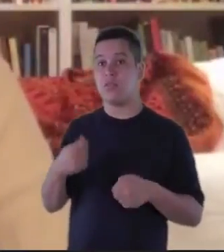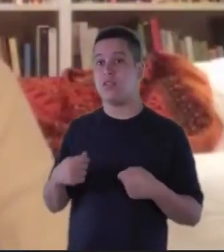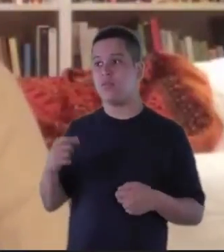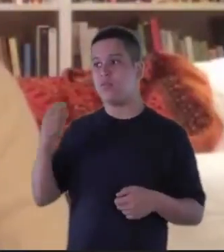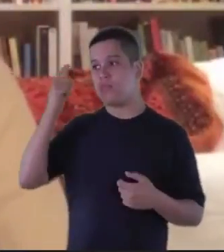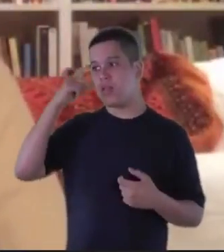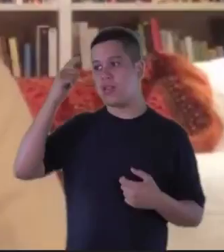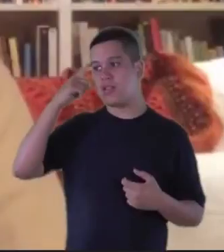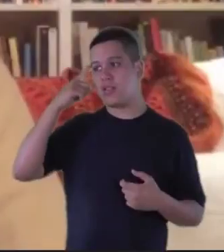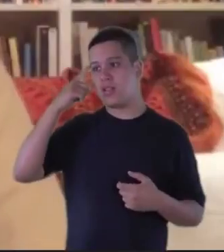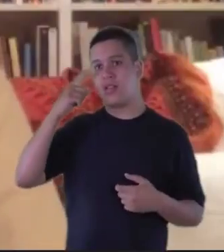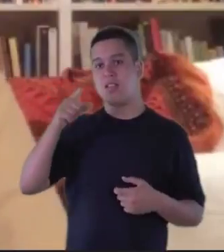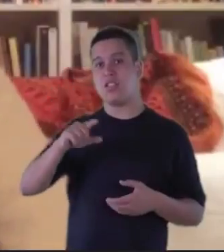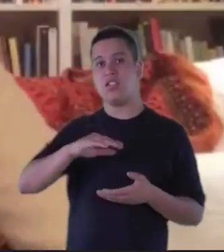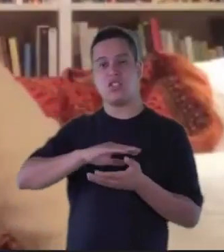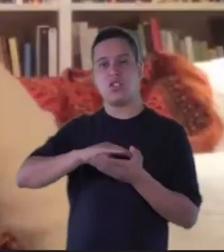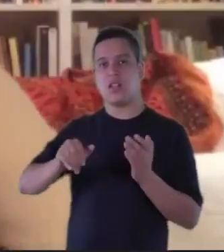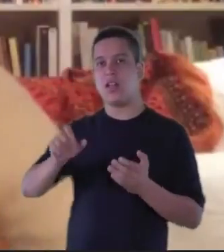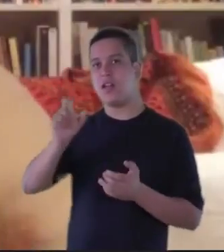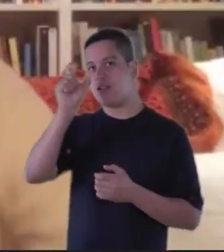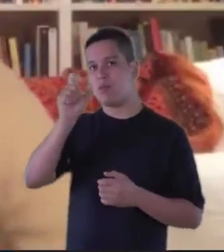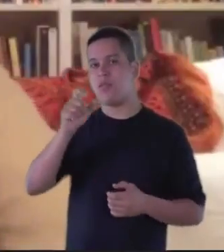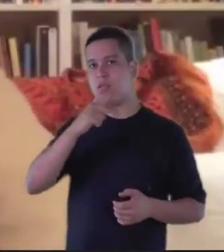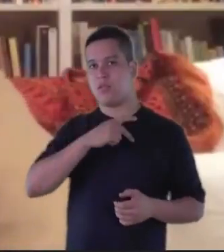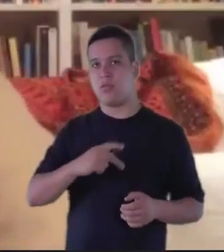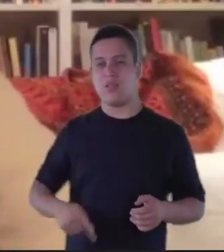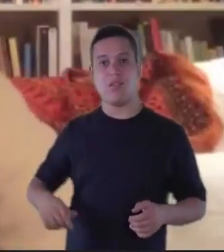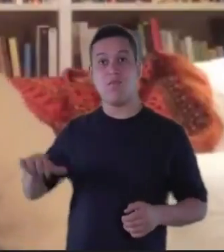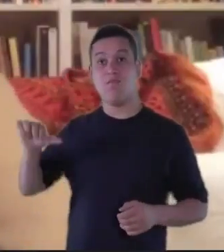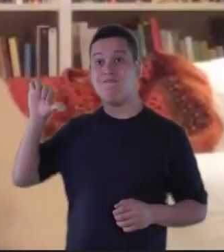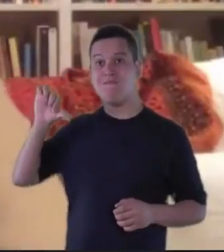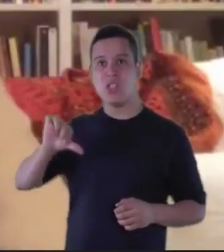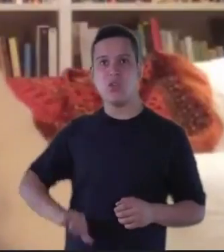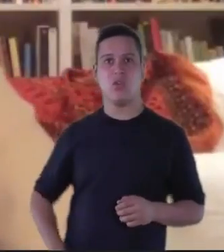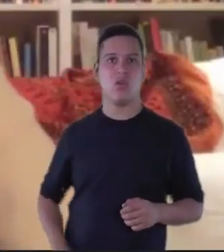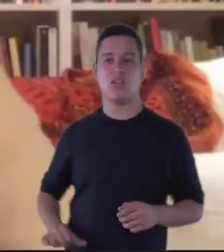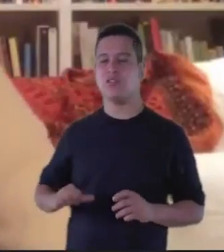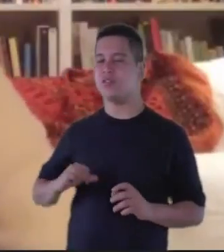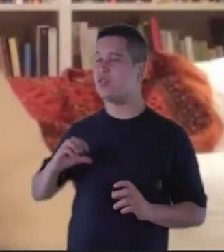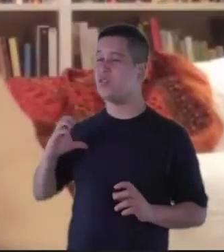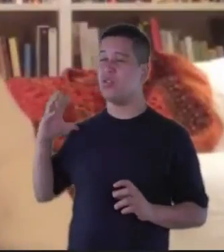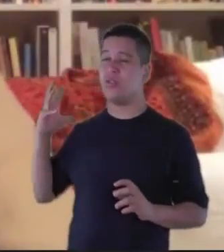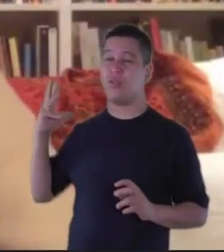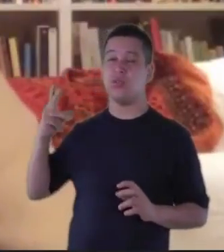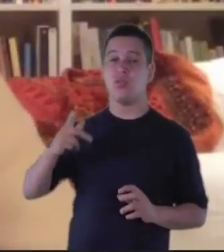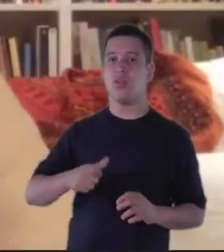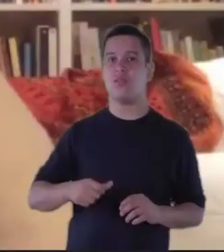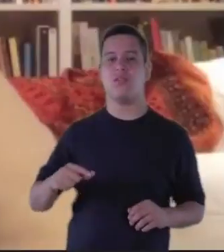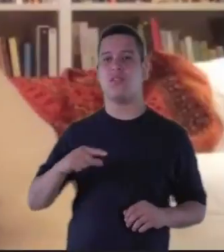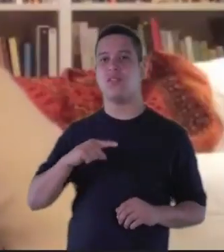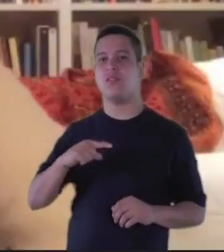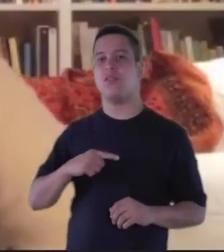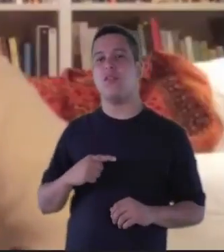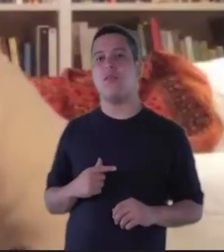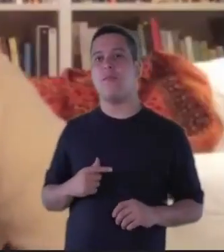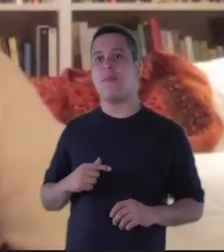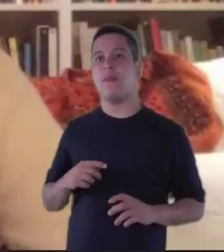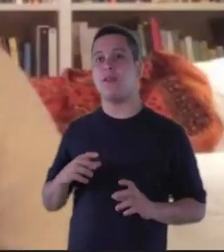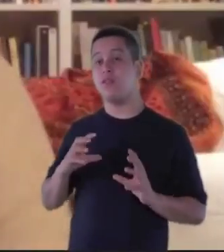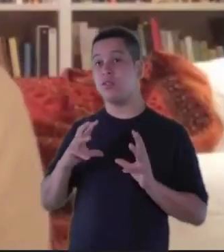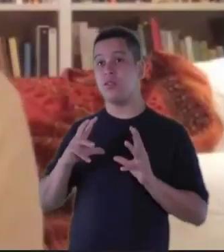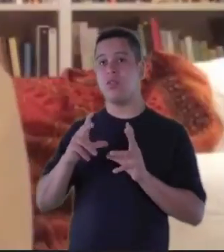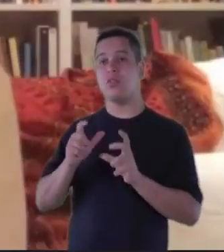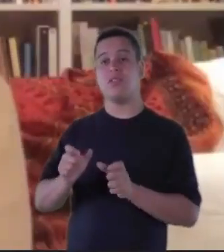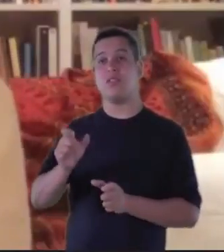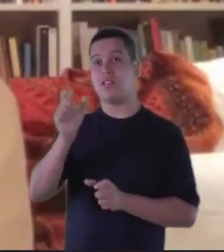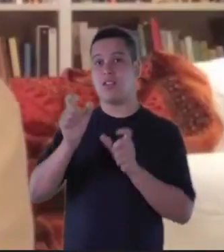tirar esse homem que é o pior presidente de todos os tempos, é uma coisa de terror, que coloca em todas as pastas